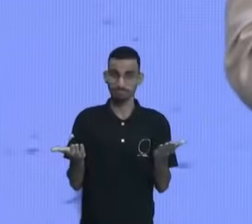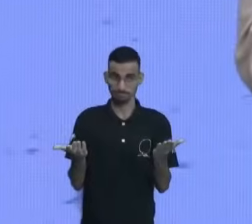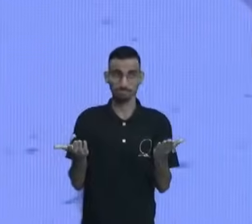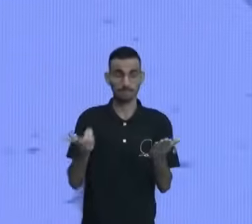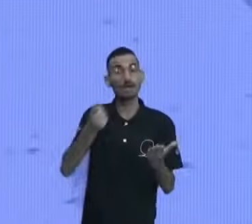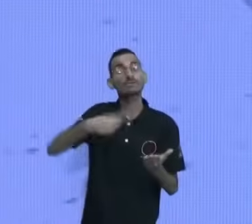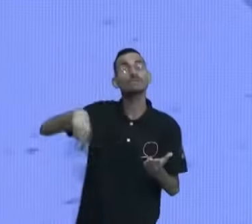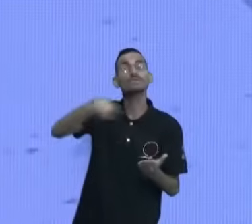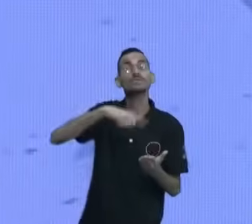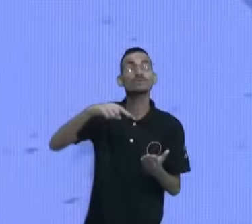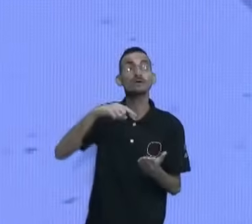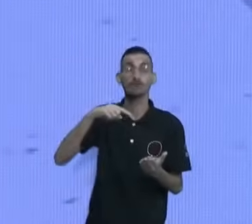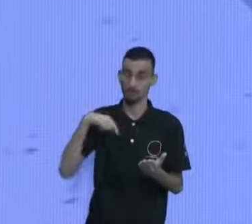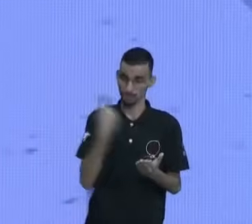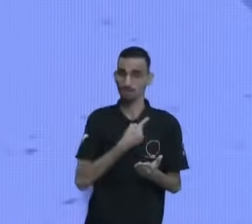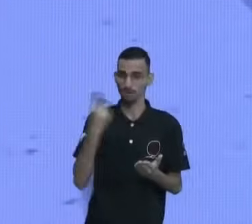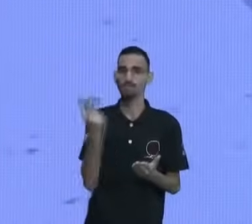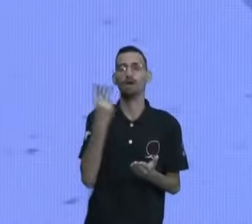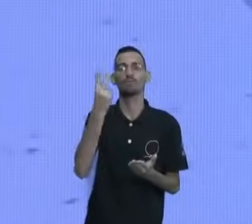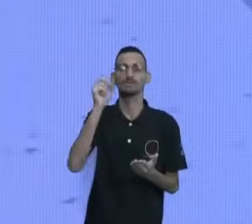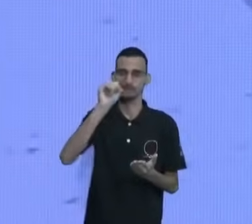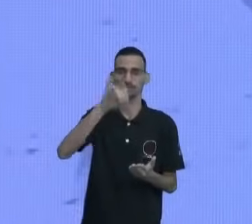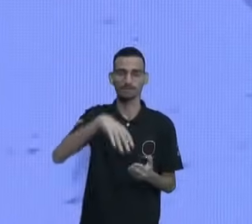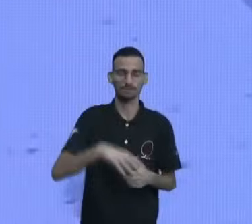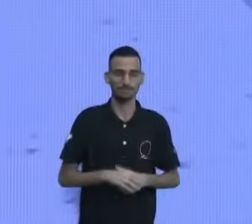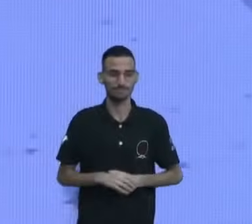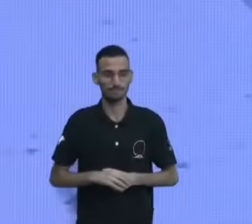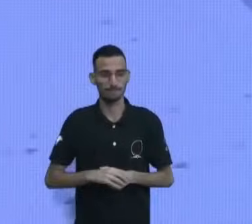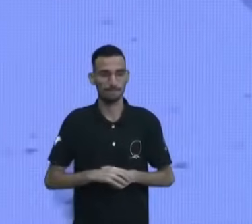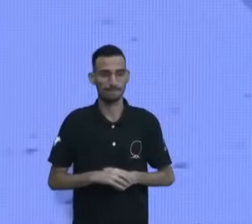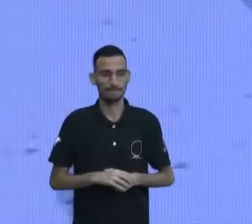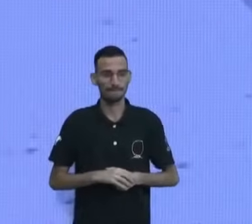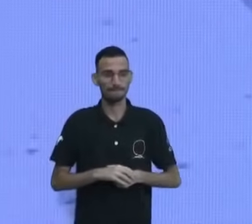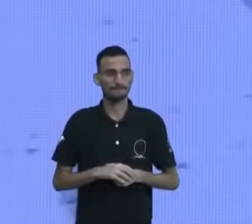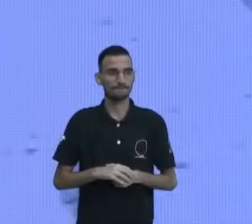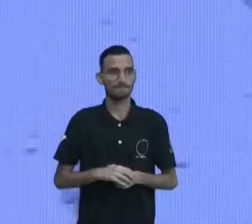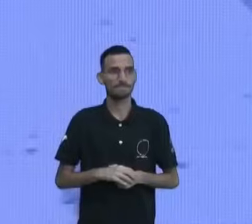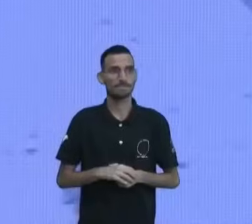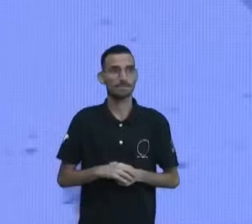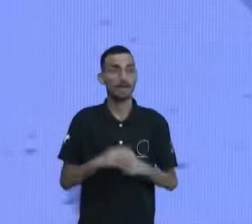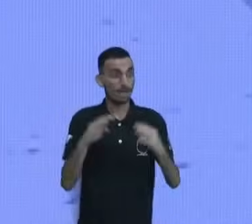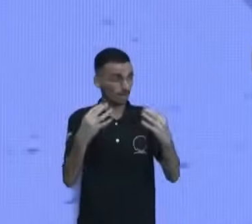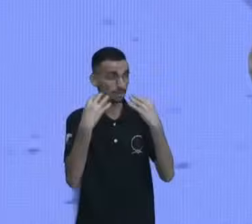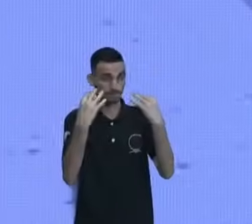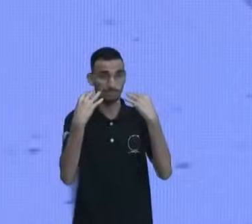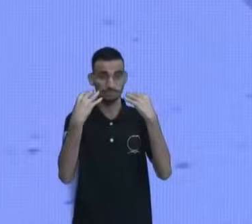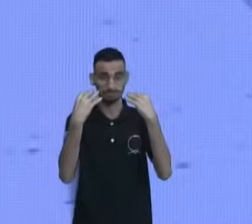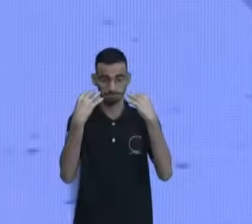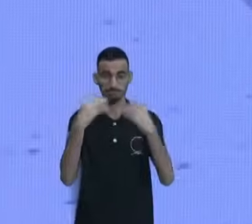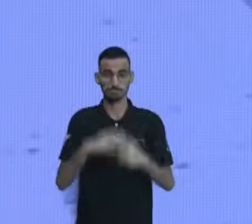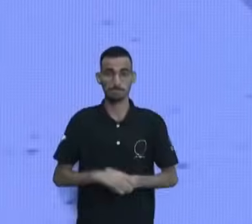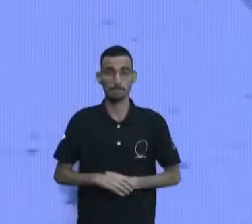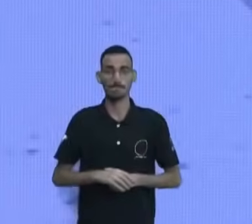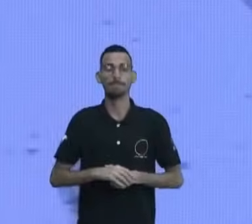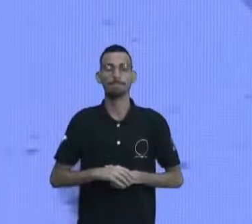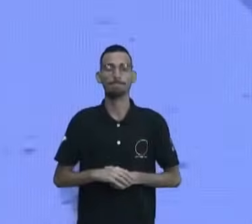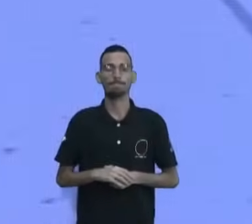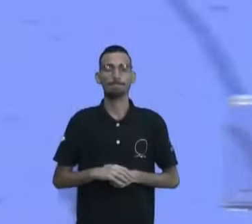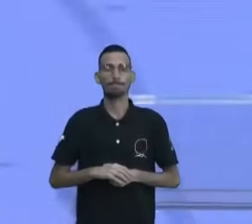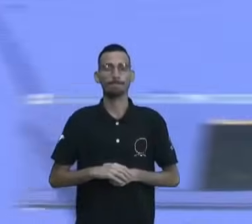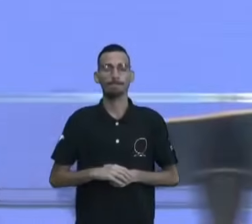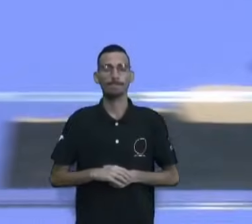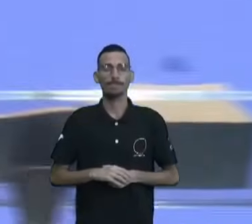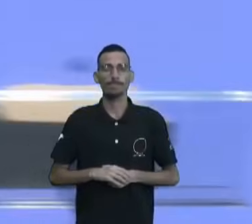templo Preste bastante atenção cuidadosamente porque o templo